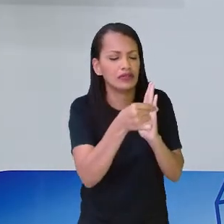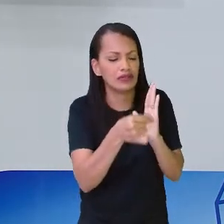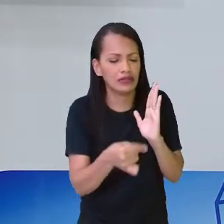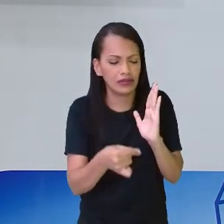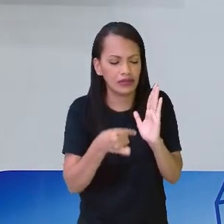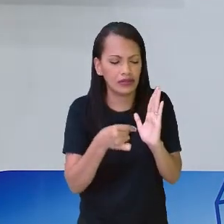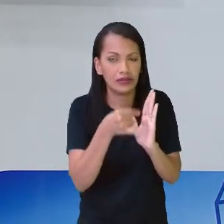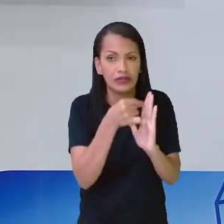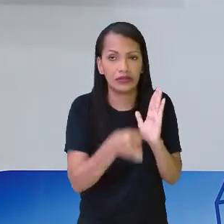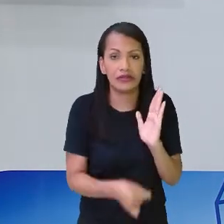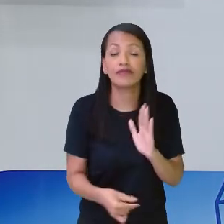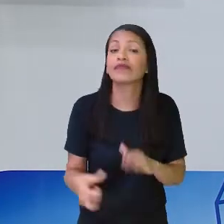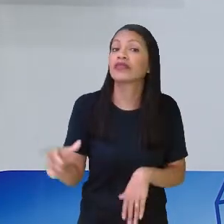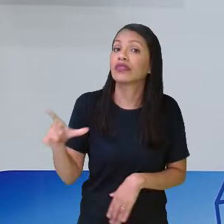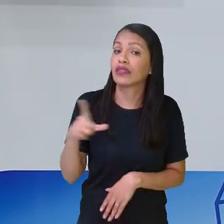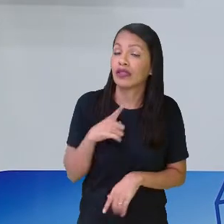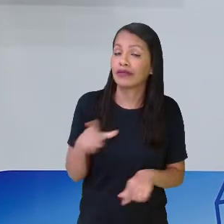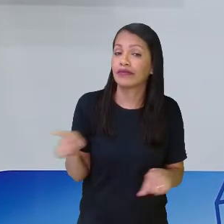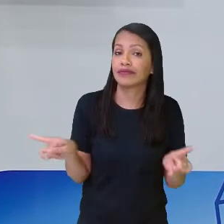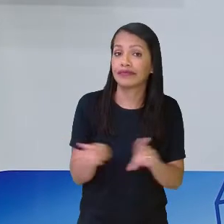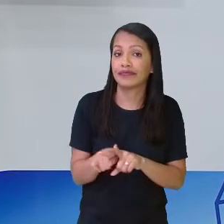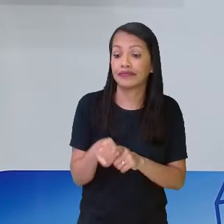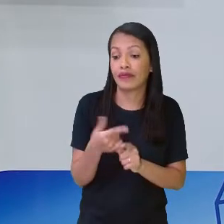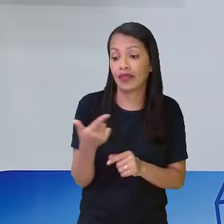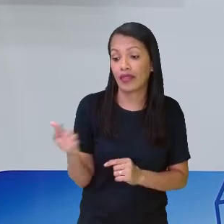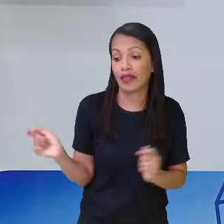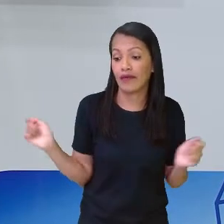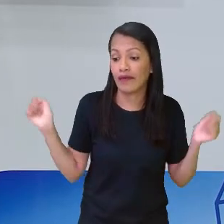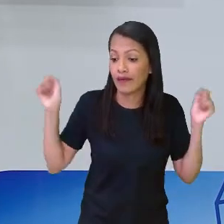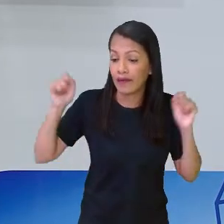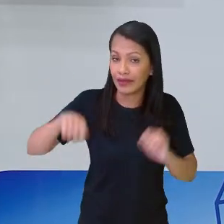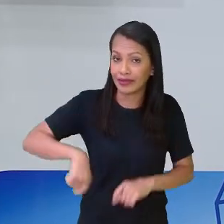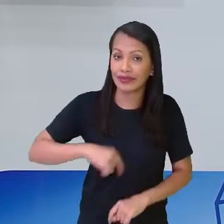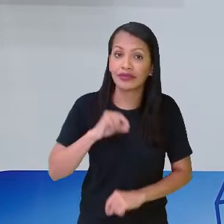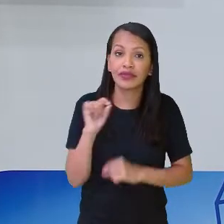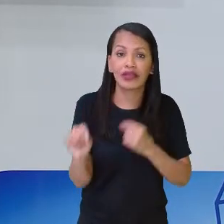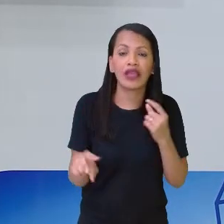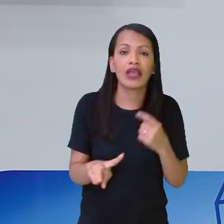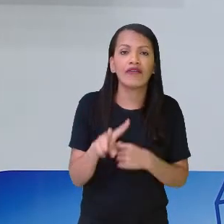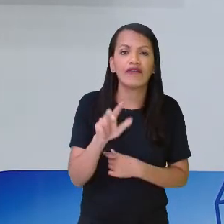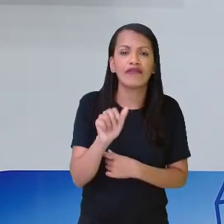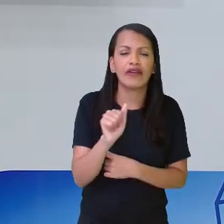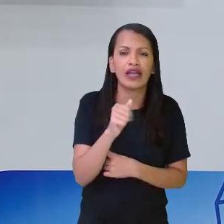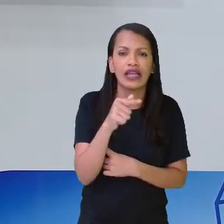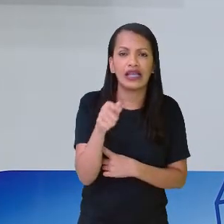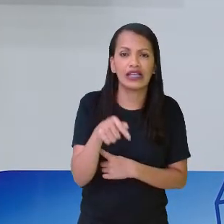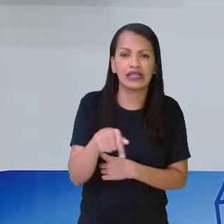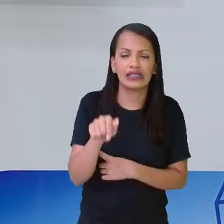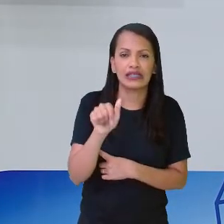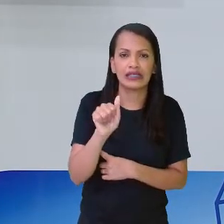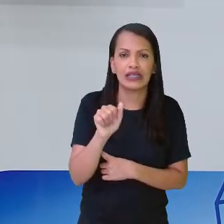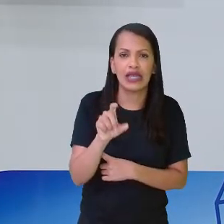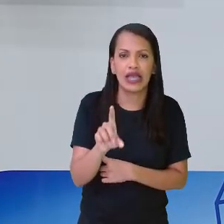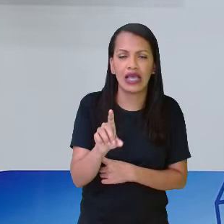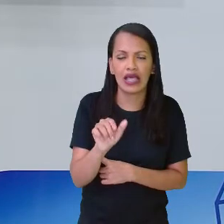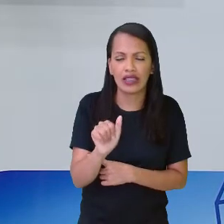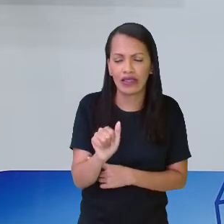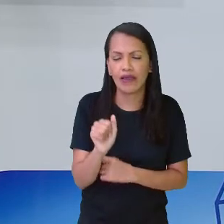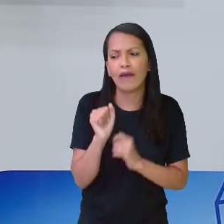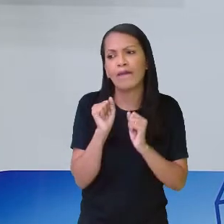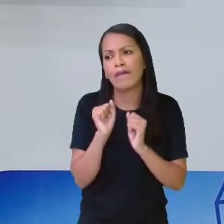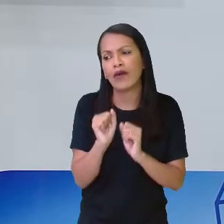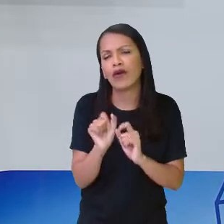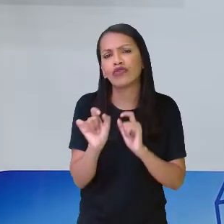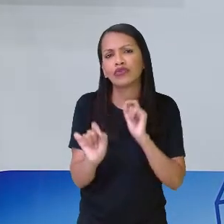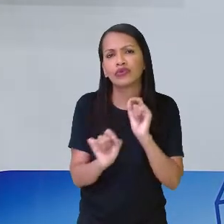cores. Existe também a possibilidade da pintura vazada. O que seria essa pintura vazada? Eu posso